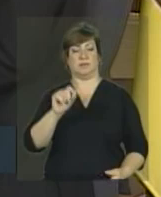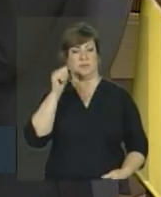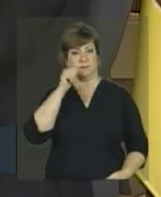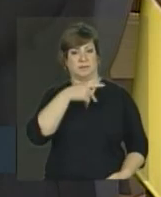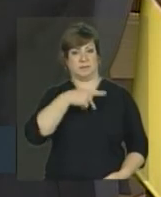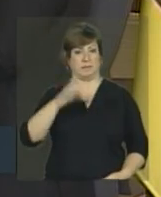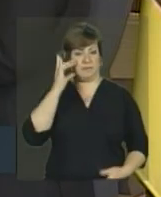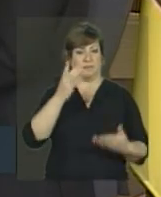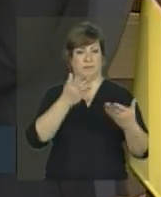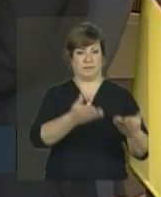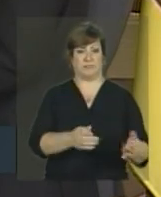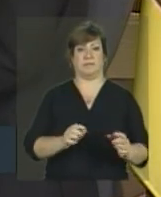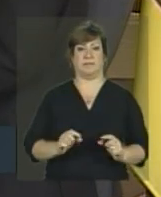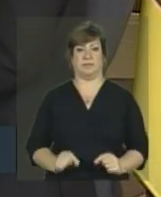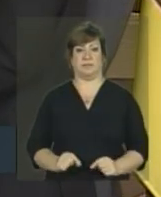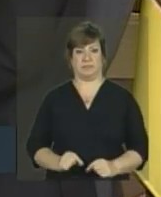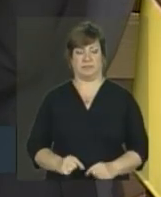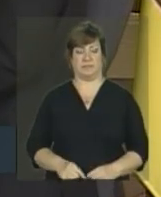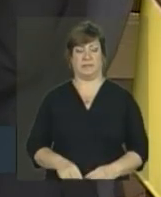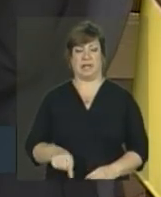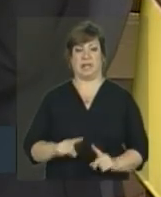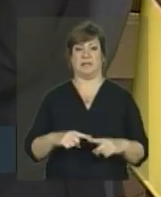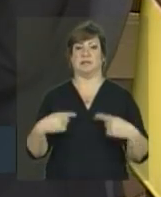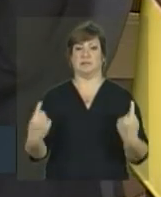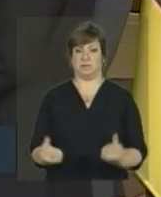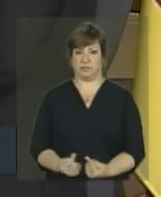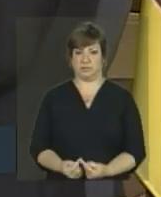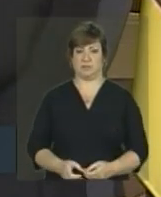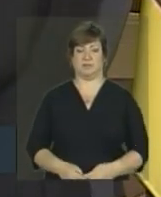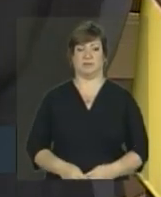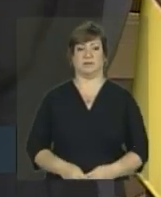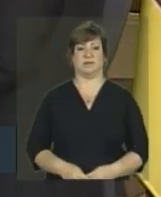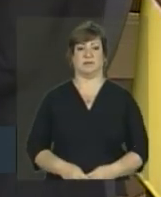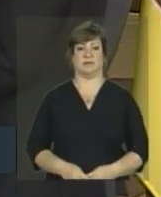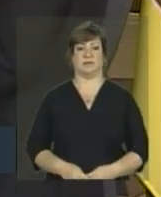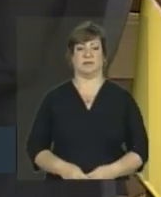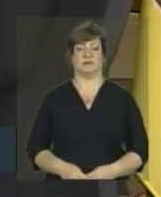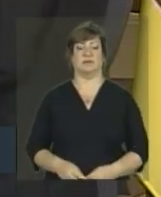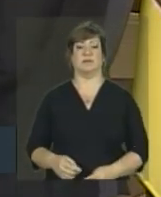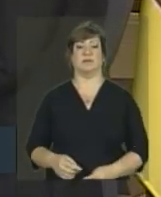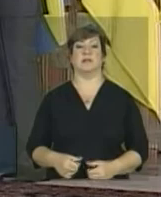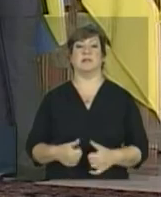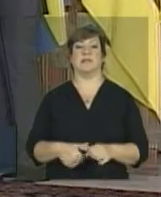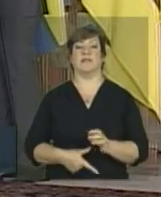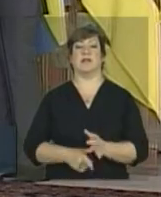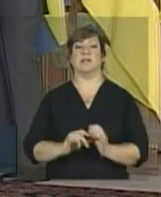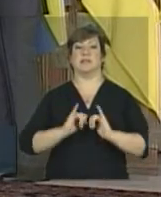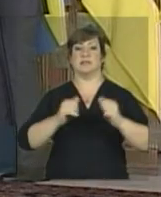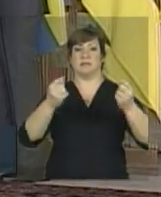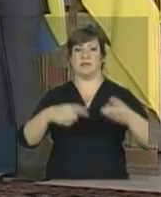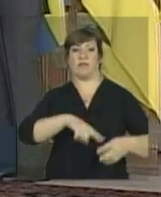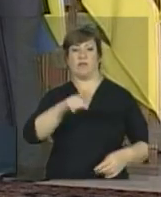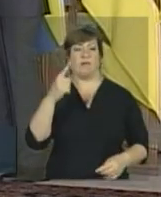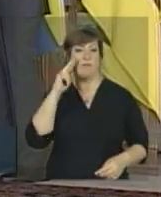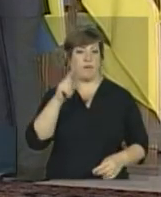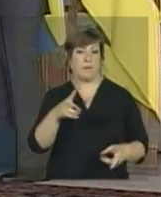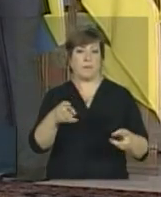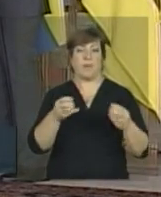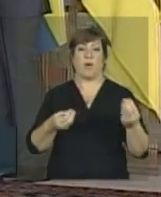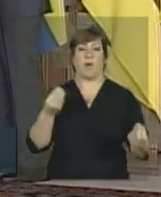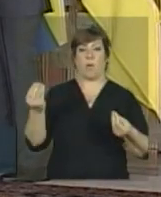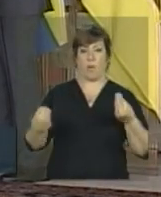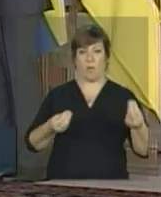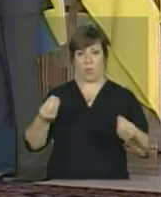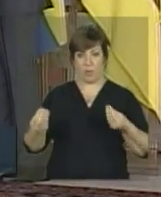à presidenta Dilma Rousseff aí nesta cerimônia. Eu estava dizendo anteriormente para que vocês pudessem